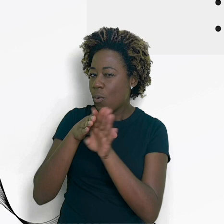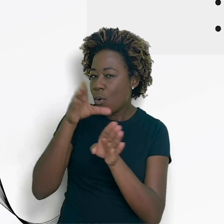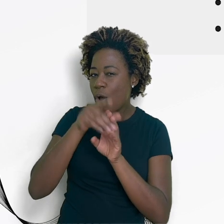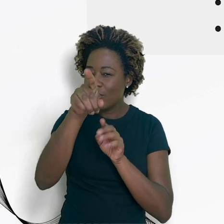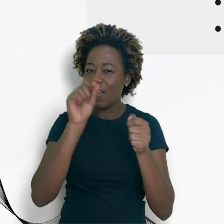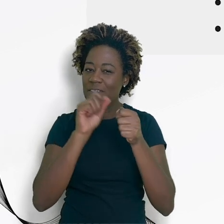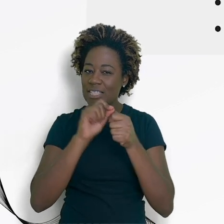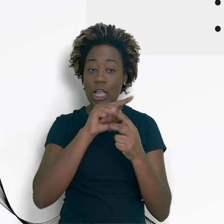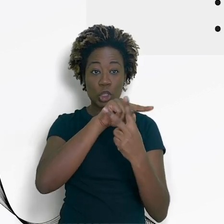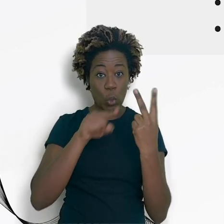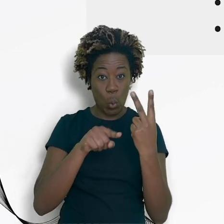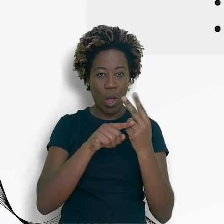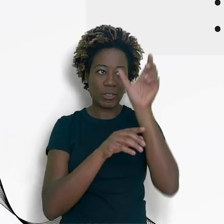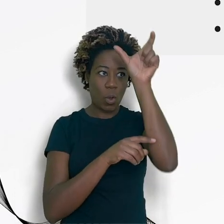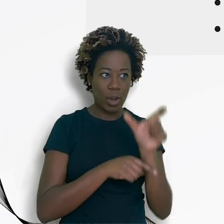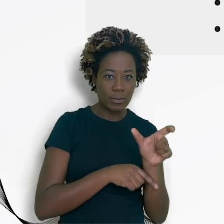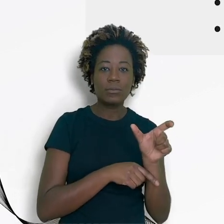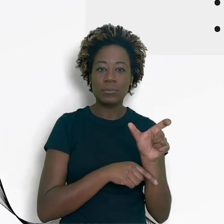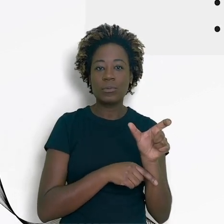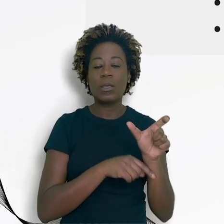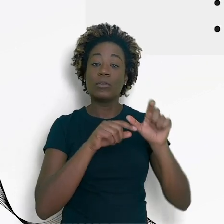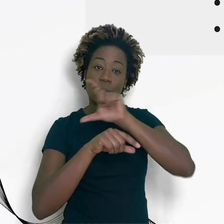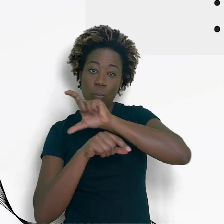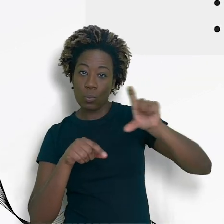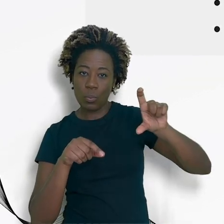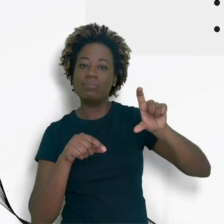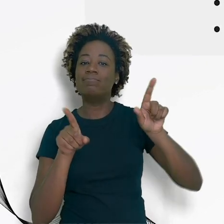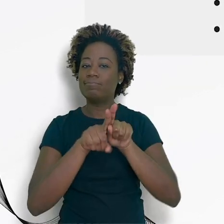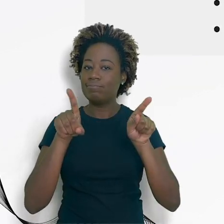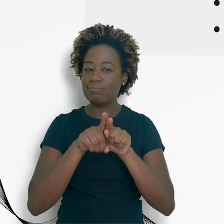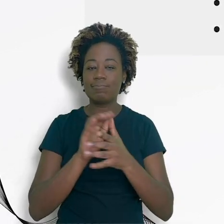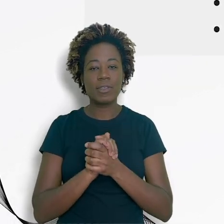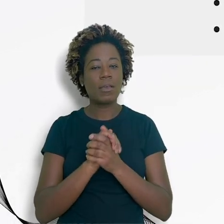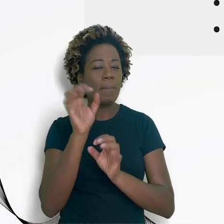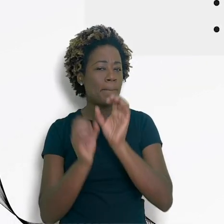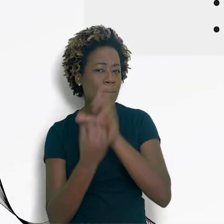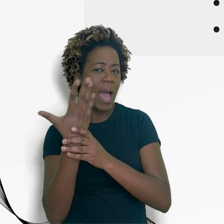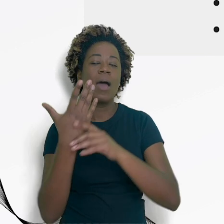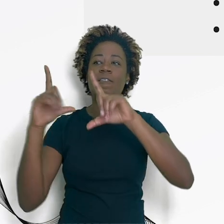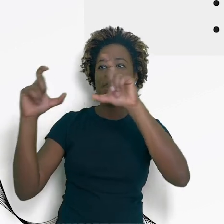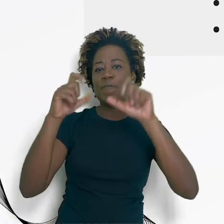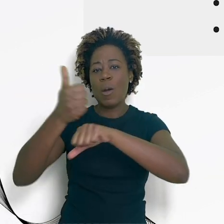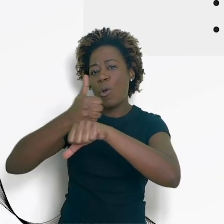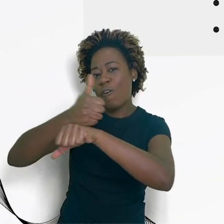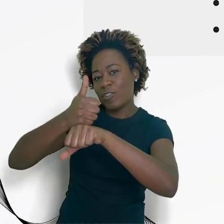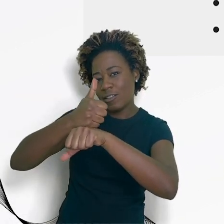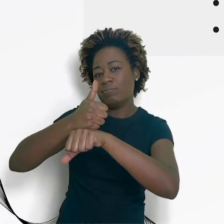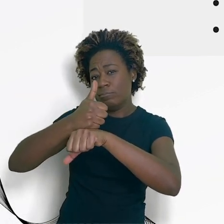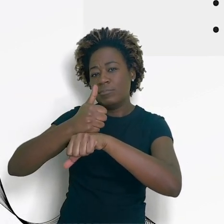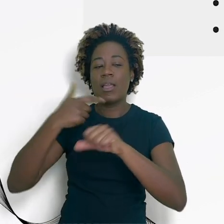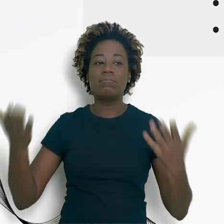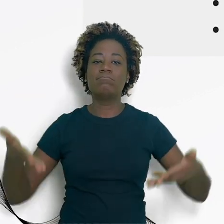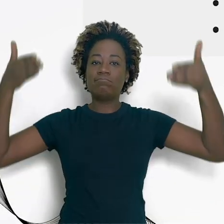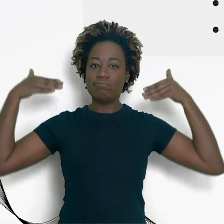a separar 2 fotos na horizontal e uma na vertical. Faça uma sessão de fotos para construir o seu material. É sempre importante que você tenha fotos